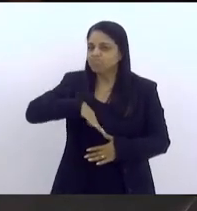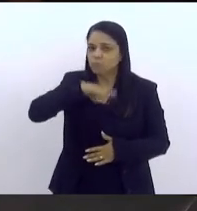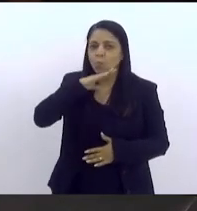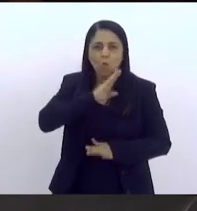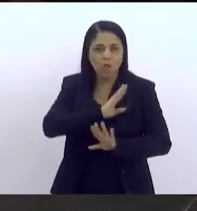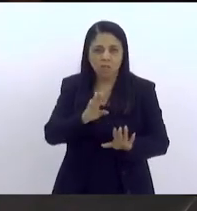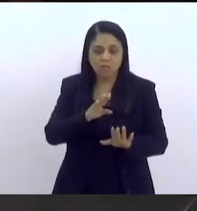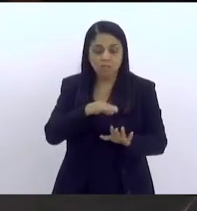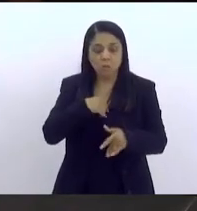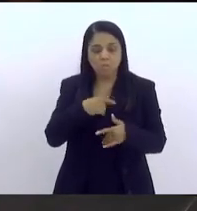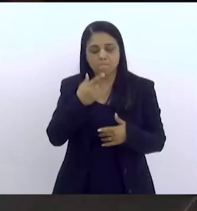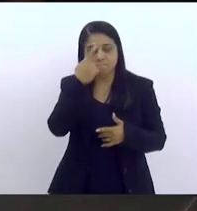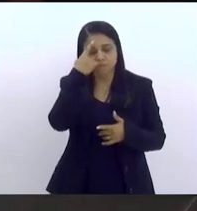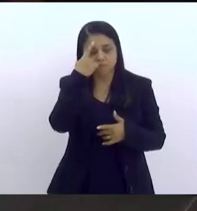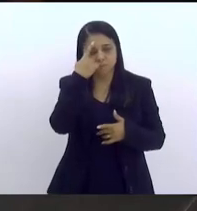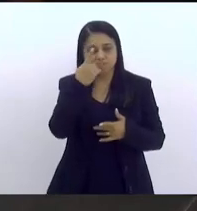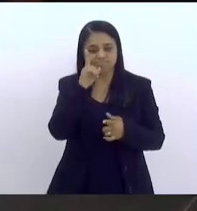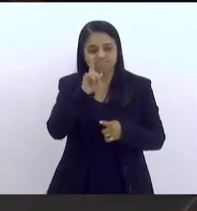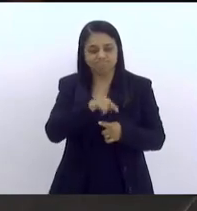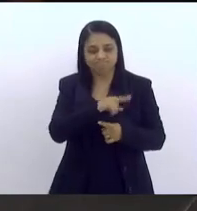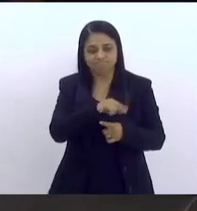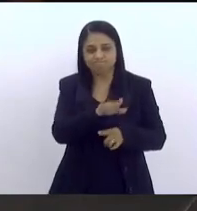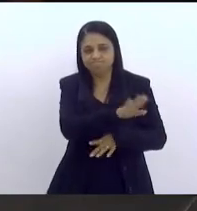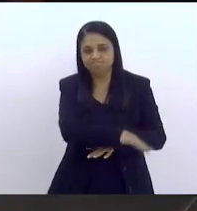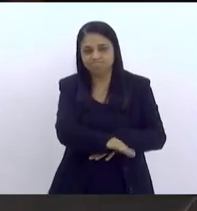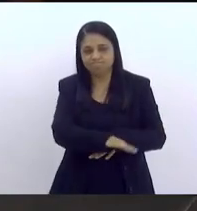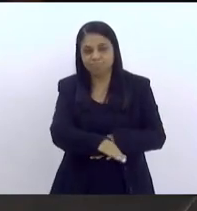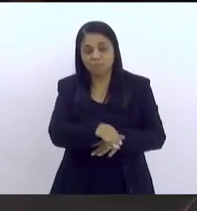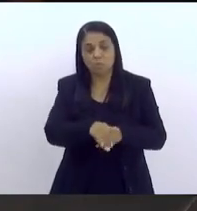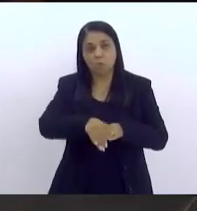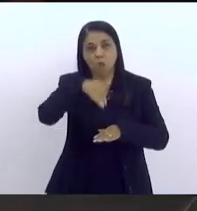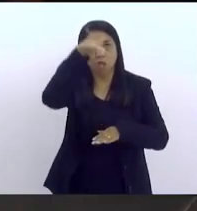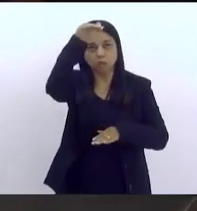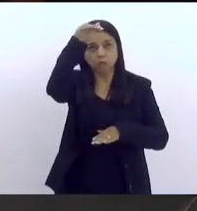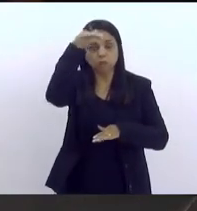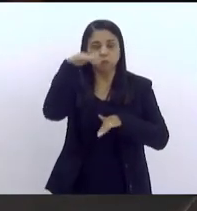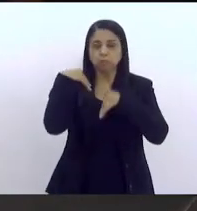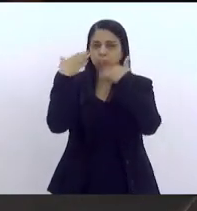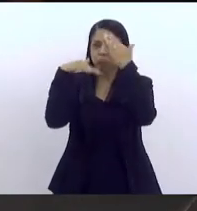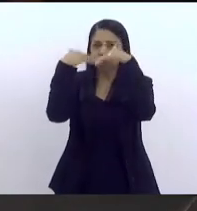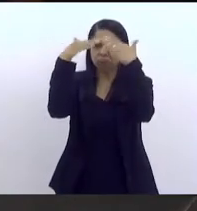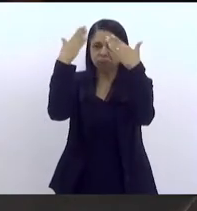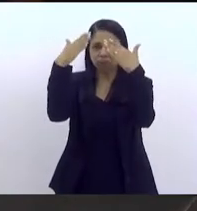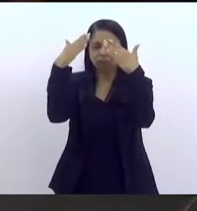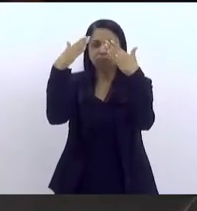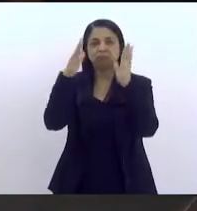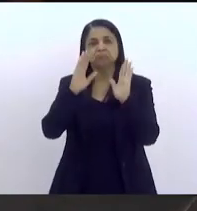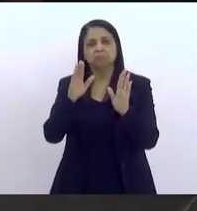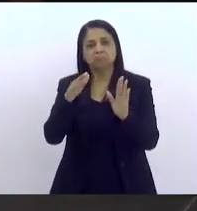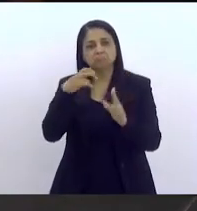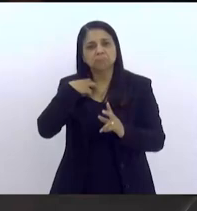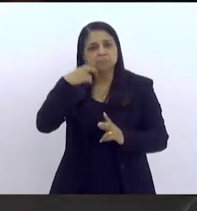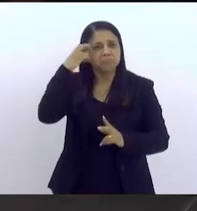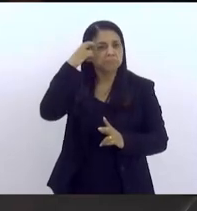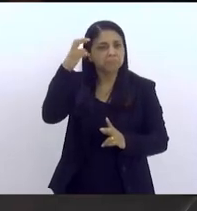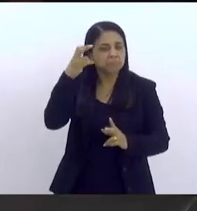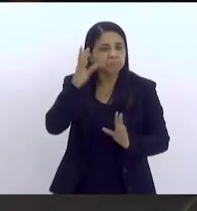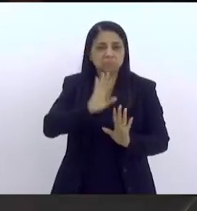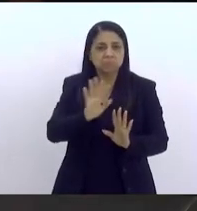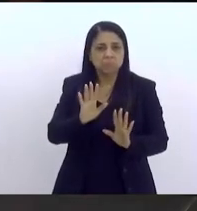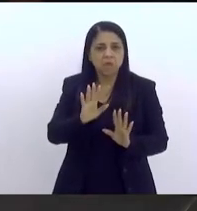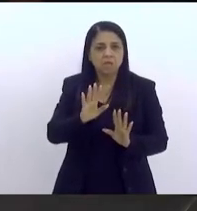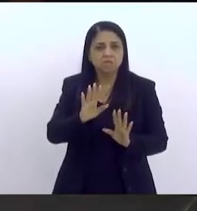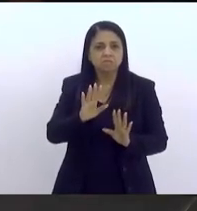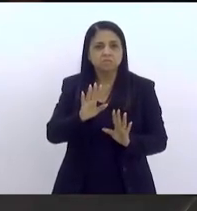é eliminá-lo para que ele se torne um adulto evoluído desenvolvido de preferência